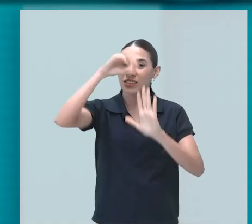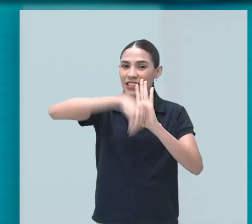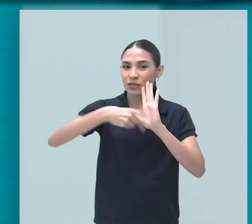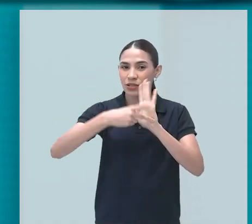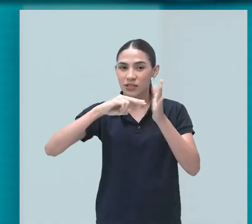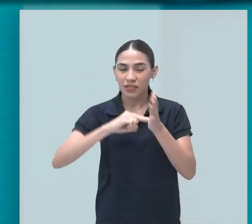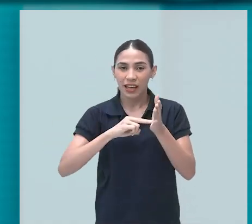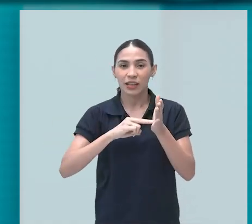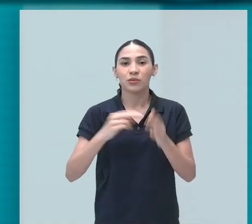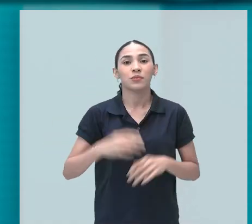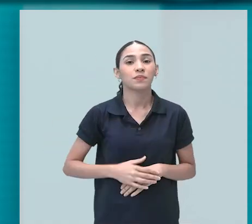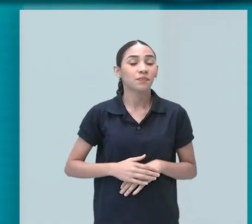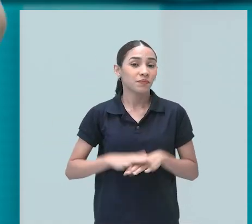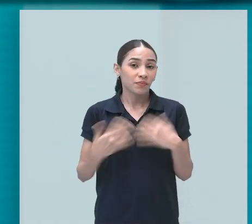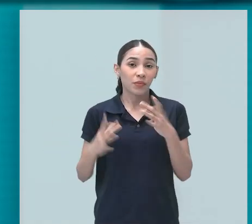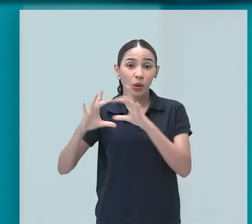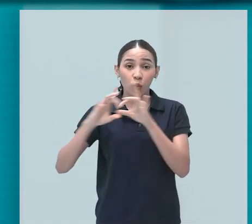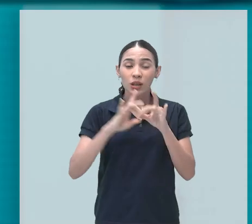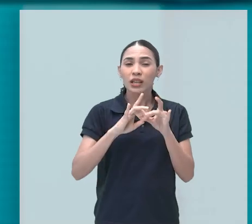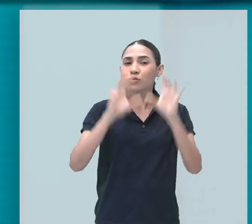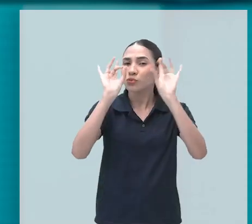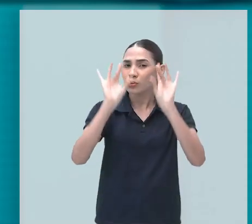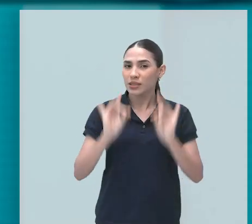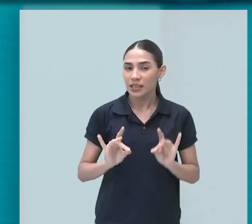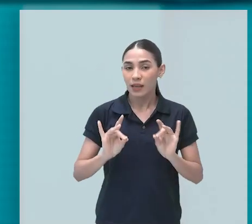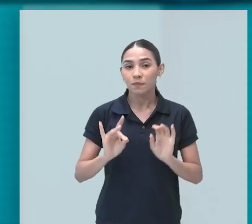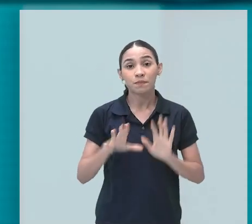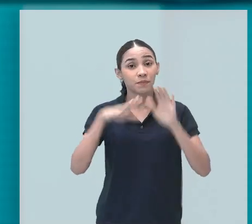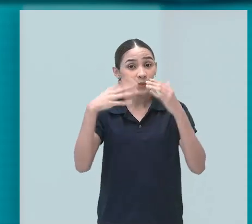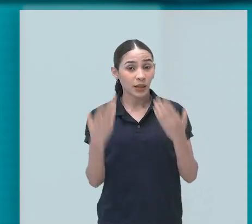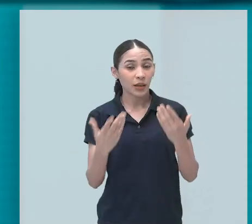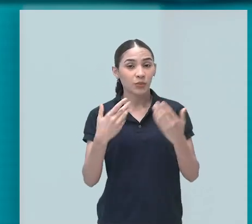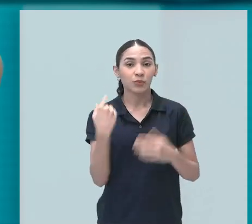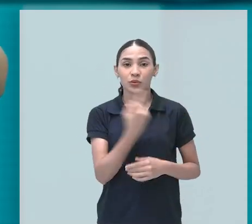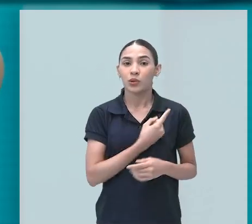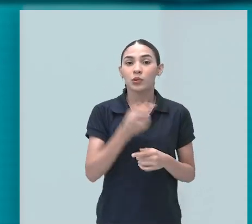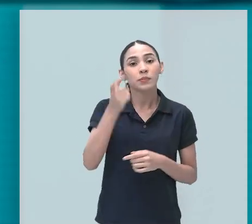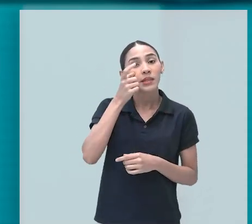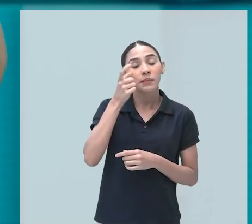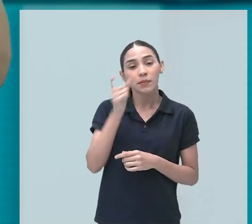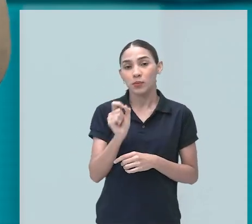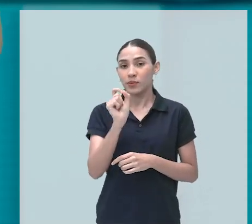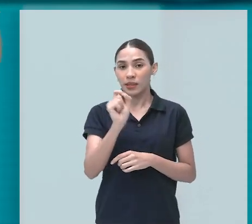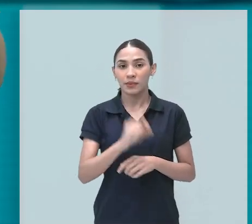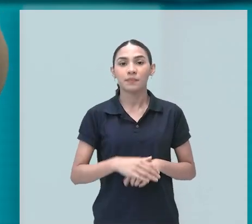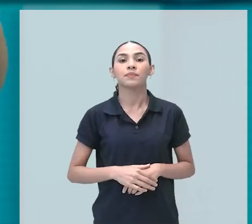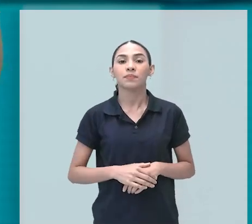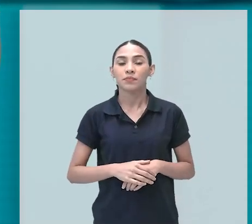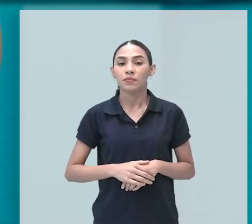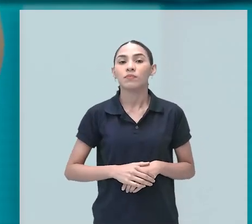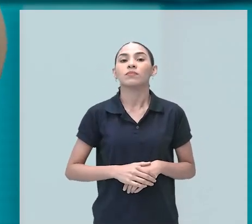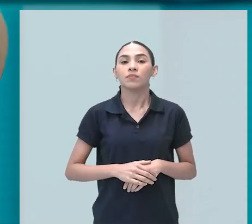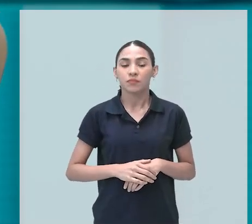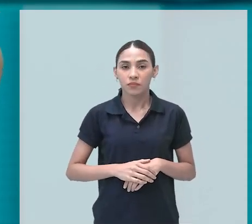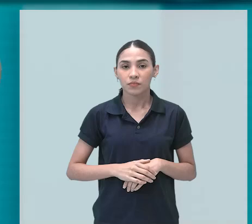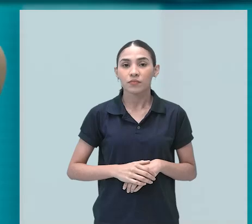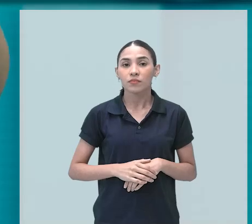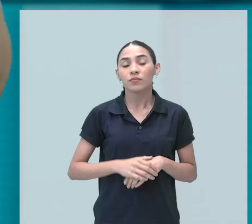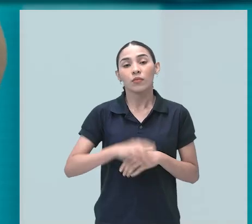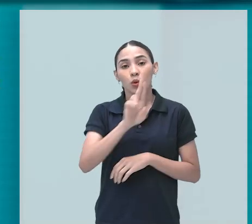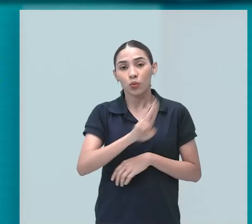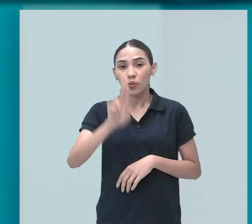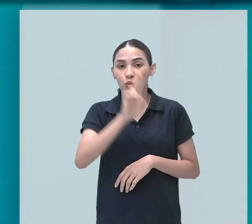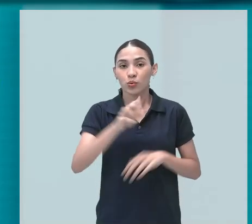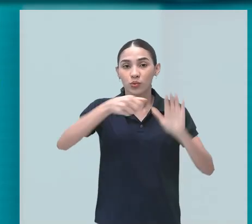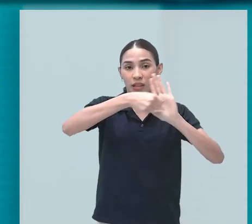às palavras, em contextos específicos. É nesse sentido que nós podemos observar, então, a constituição, o emprego